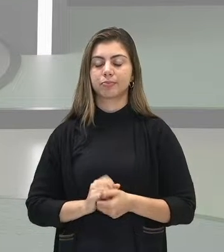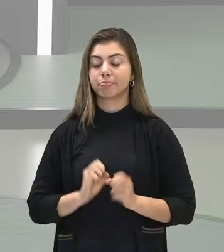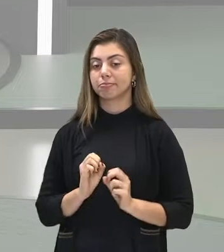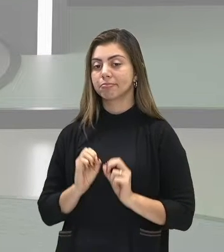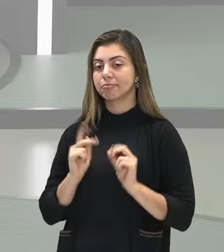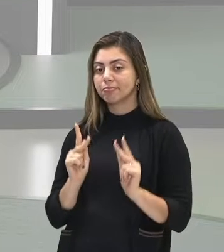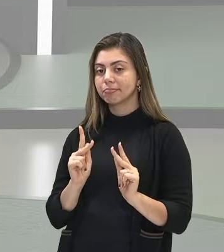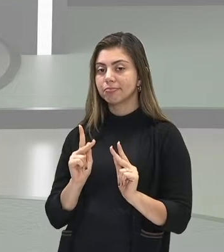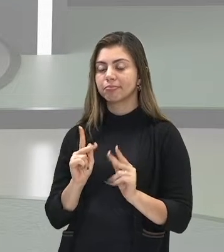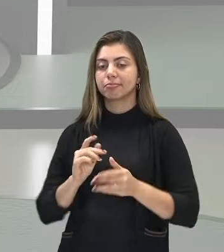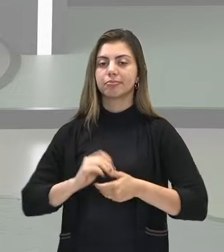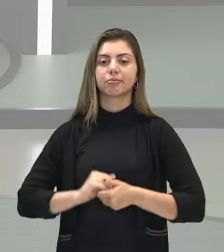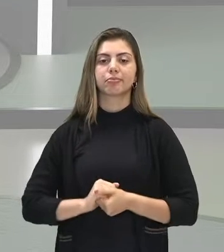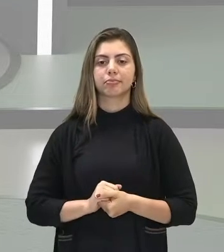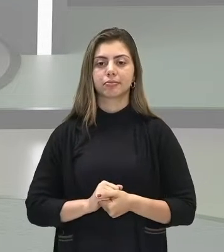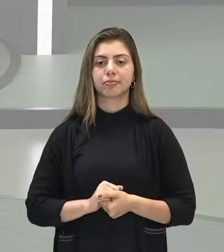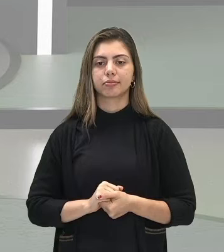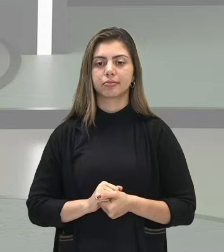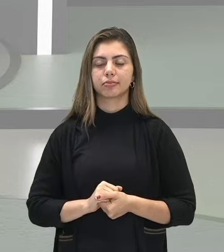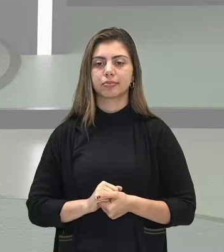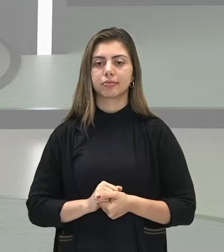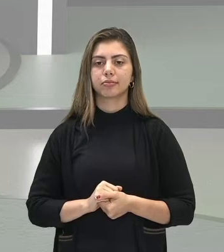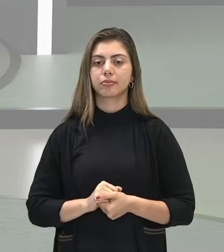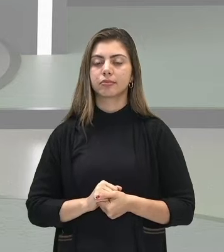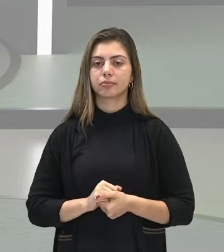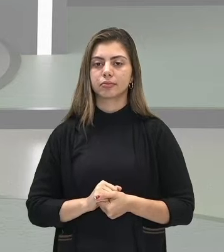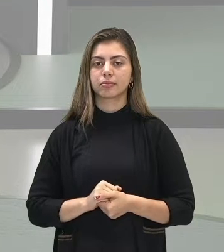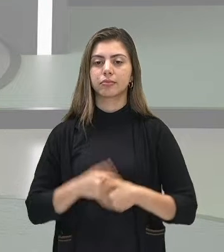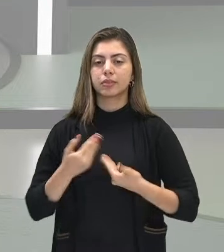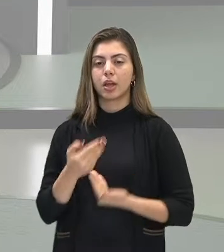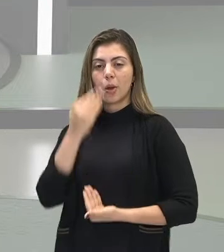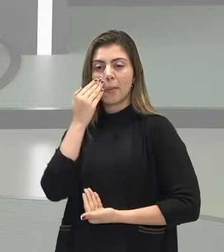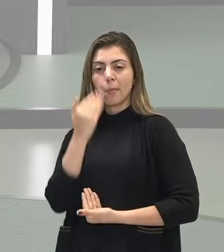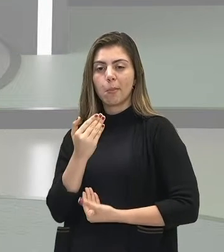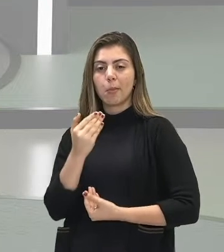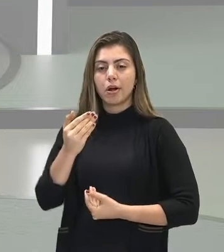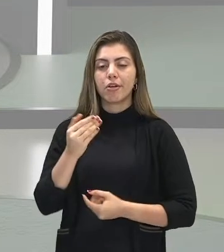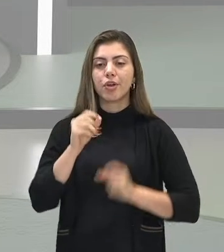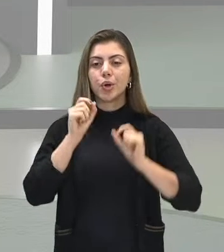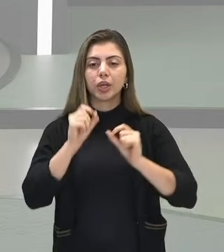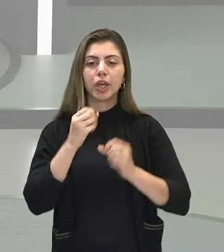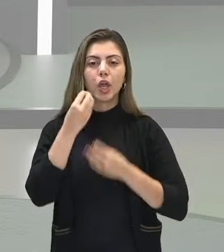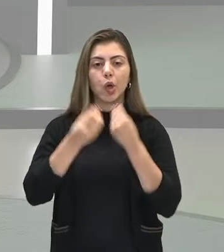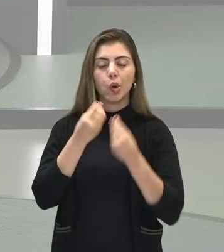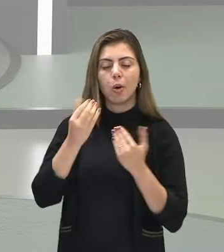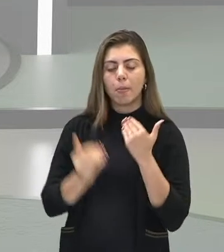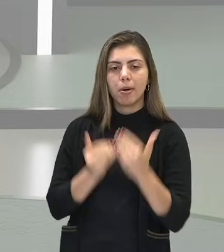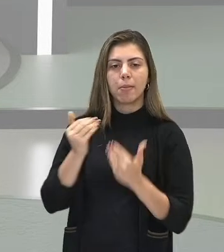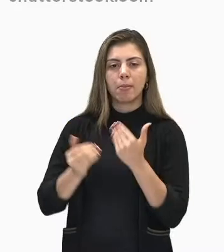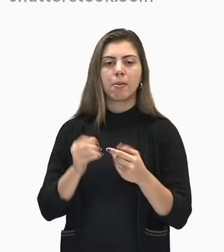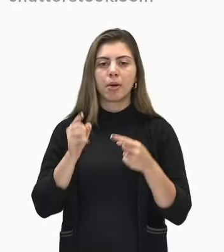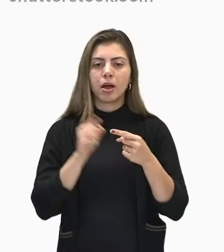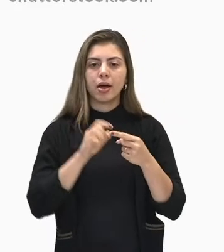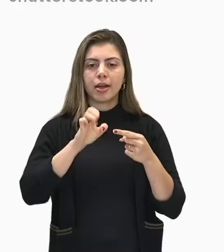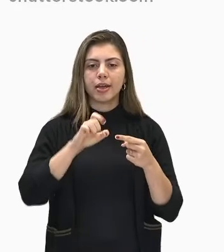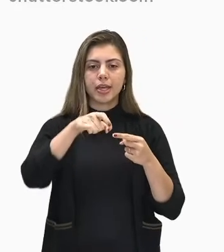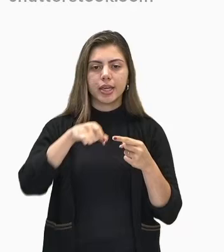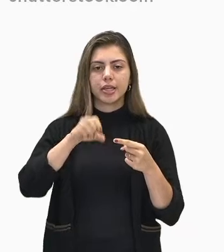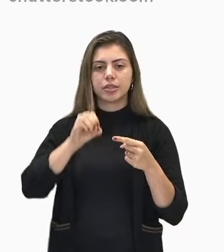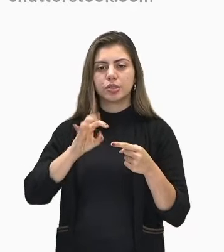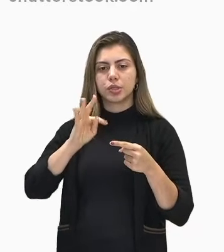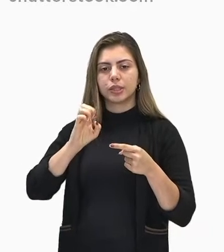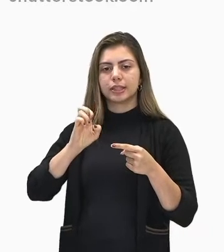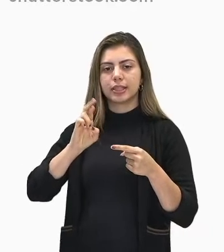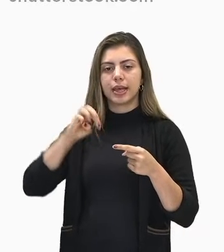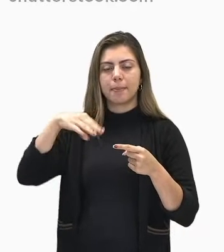ok? E agora vamos à definição de processos exotérmicos.